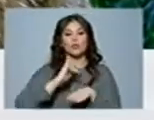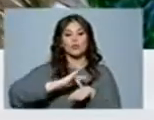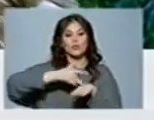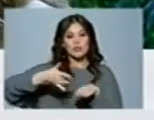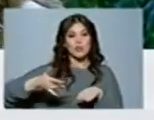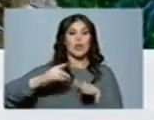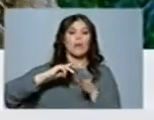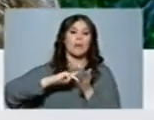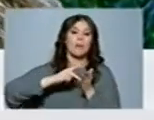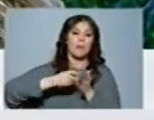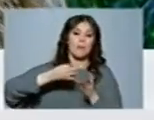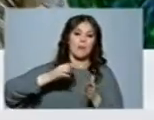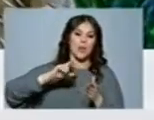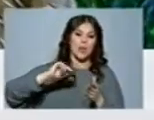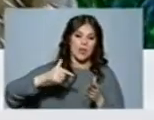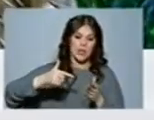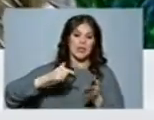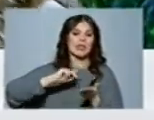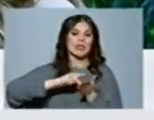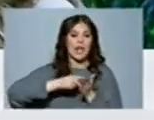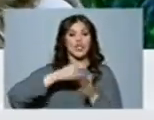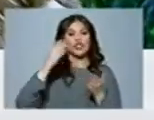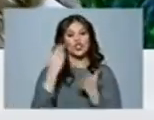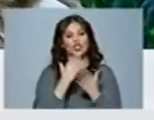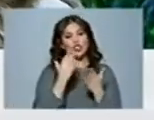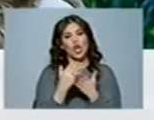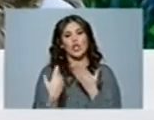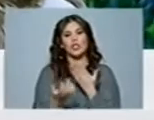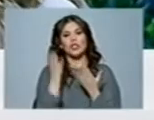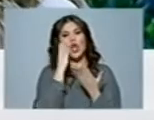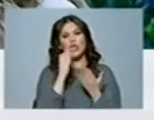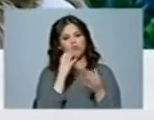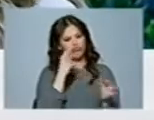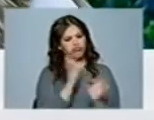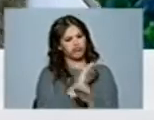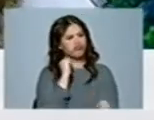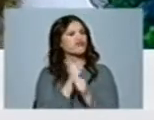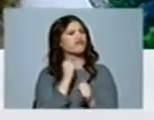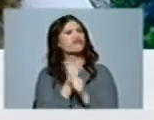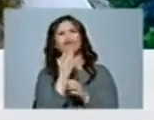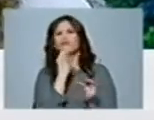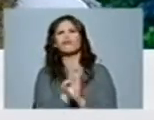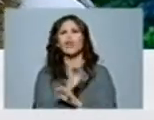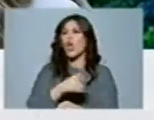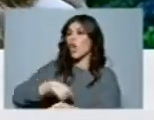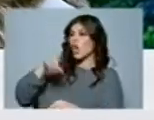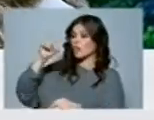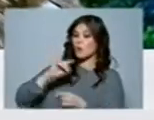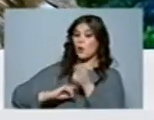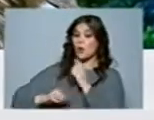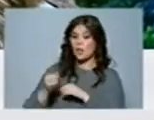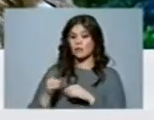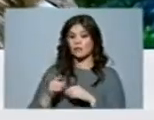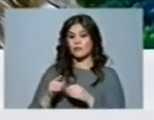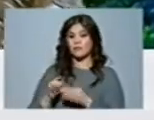os politécnicos, as escolas de hotelaria têm feito um trabalho brilhante nesse aspecto. E nós partimos de um ponto que era chamado ponto